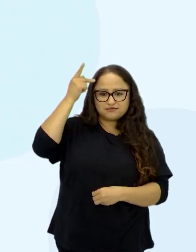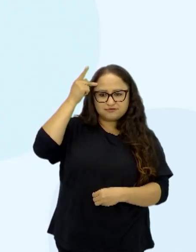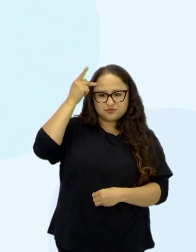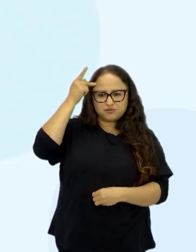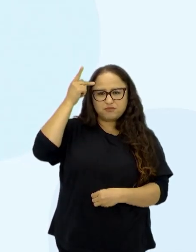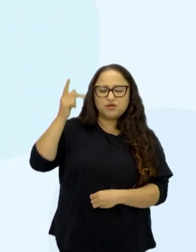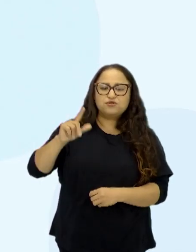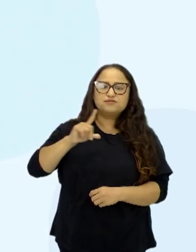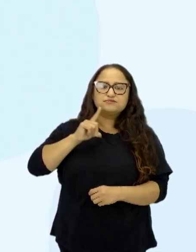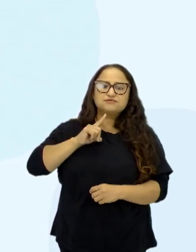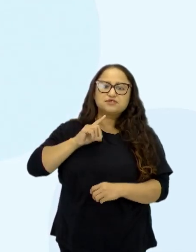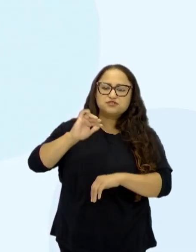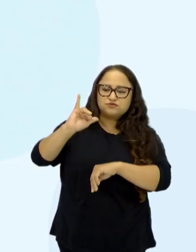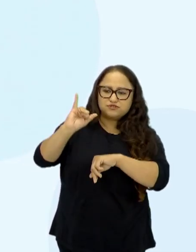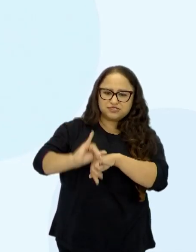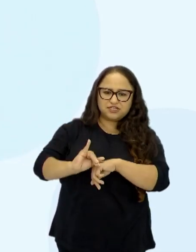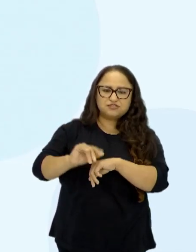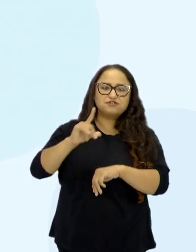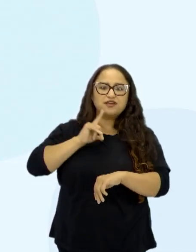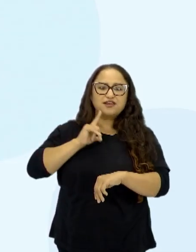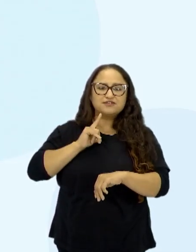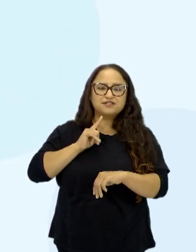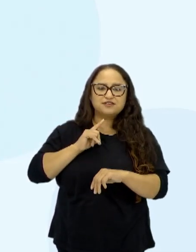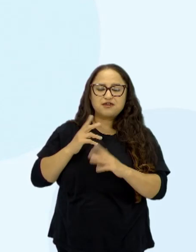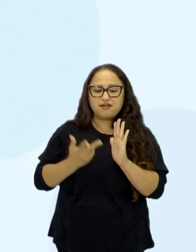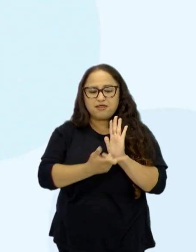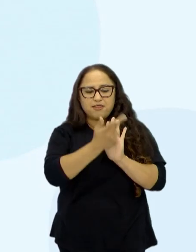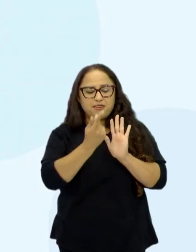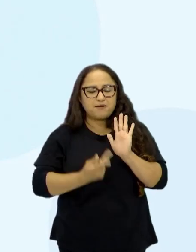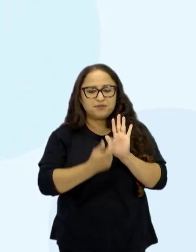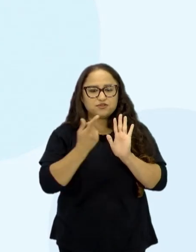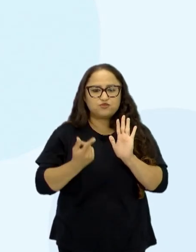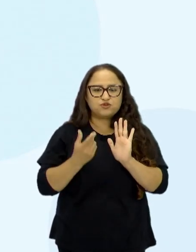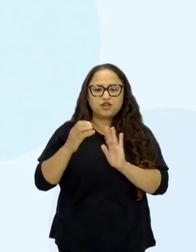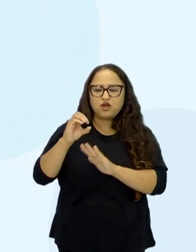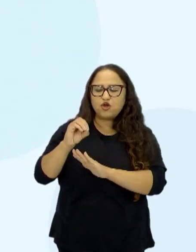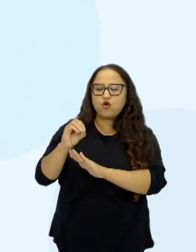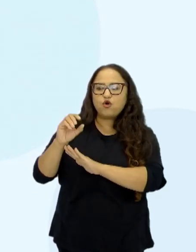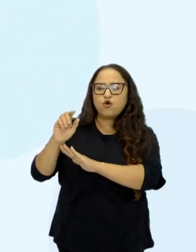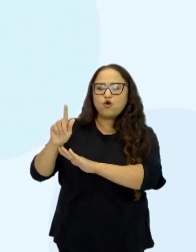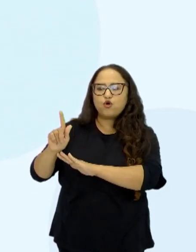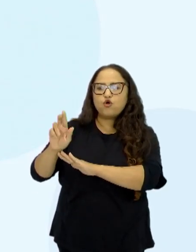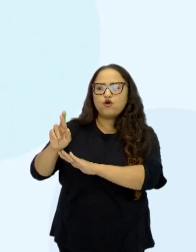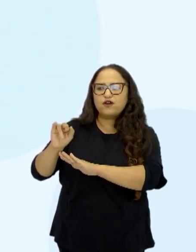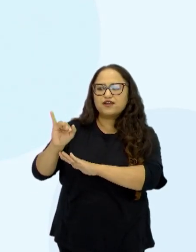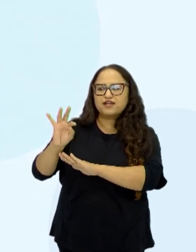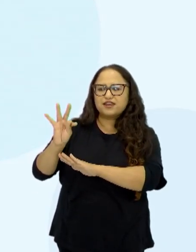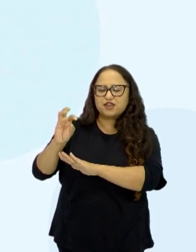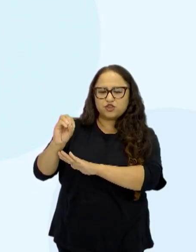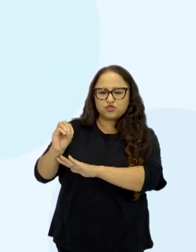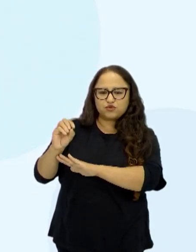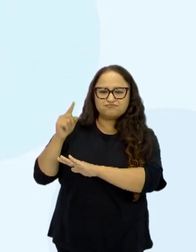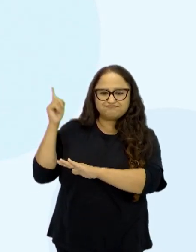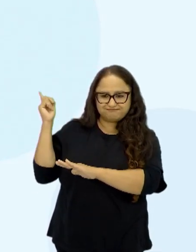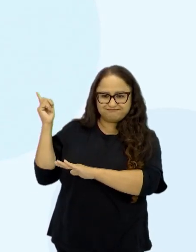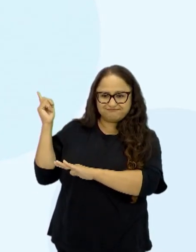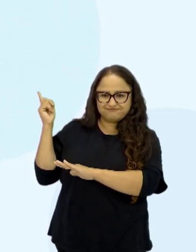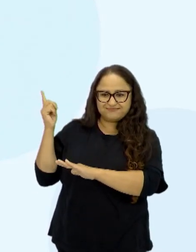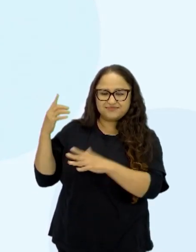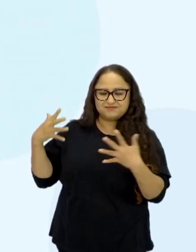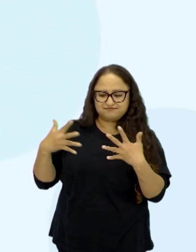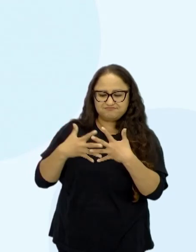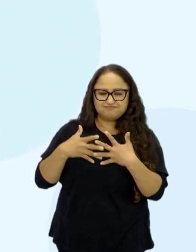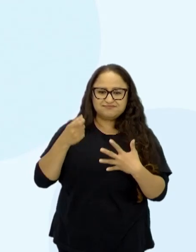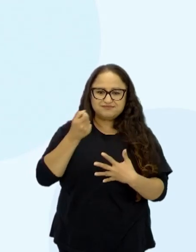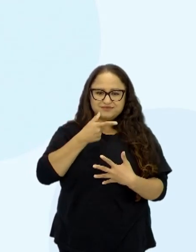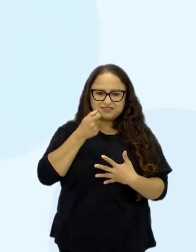olha, uma paródia da pintura O Grito, né? Do Edvard Munch. Aí ela coloca ali, ó, tem uma parte escrita, né? Não sei se